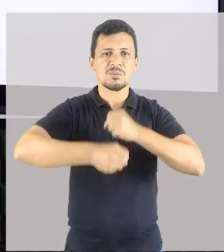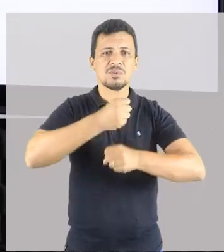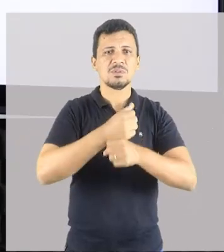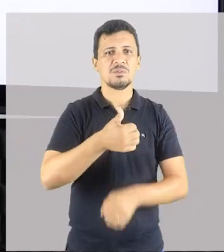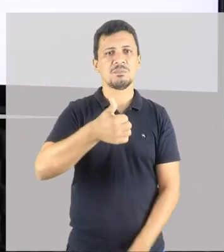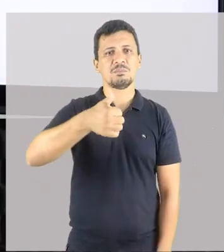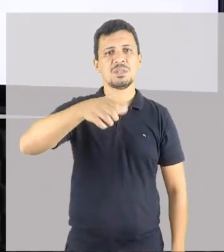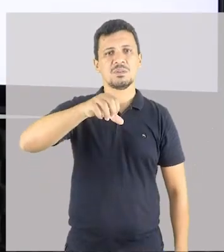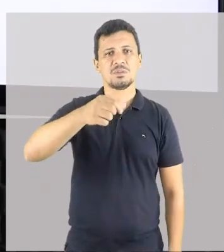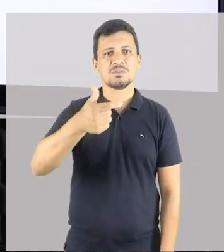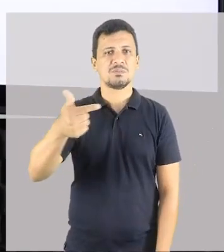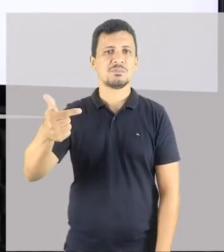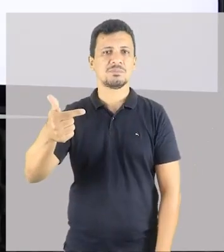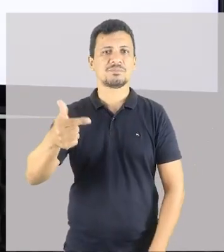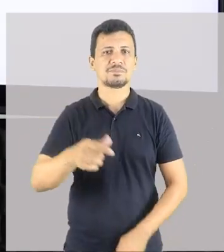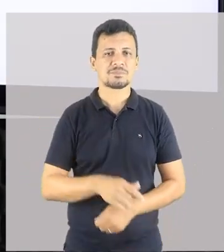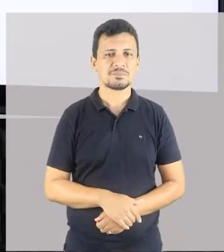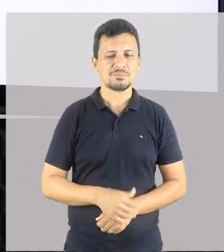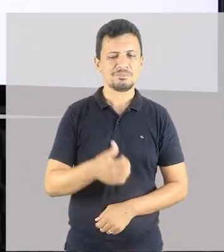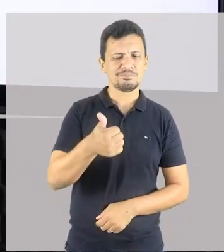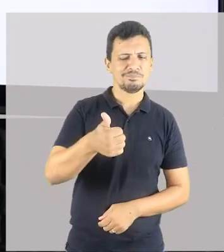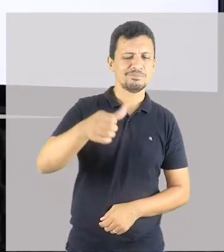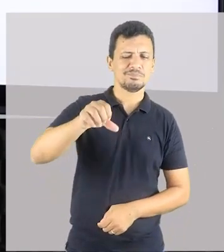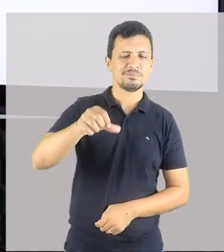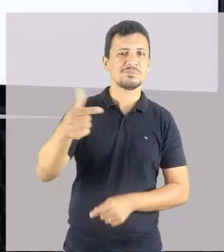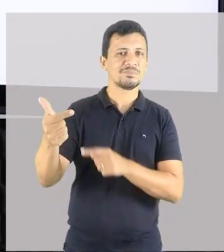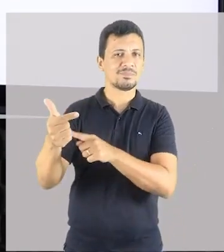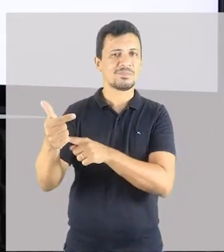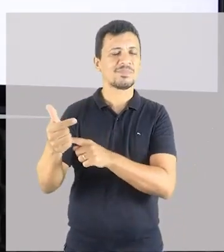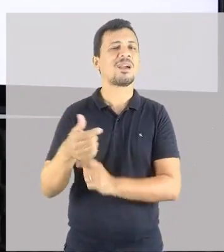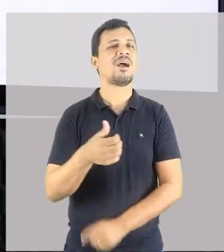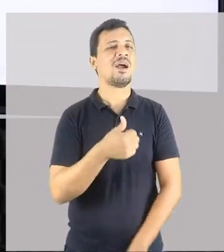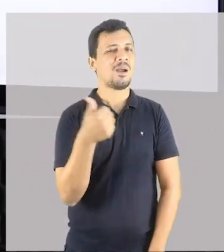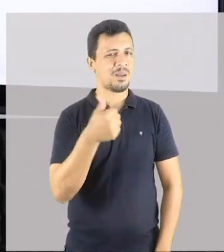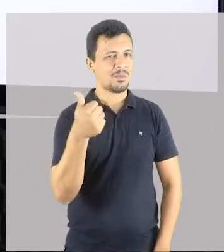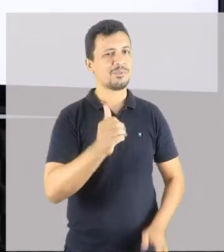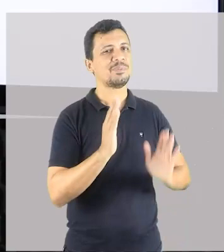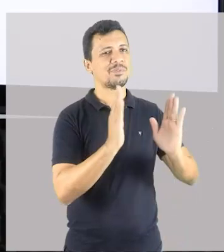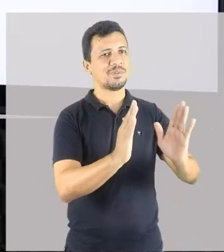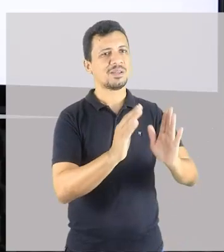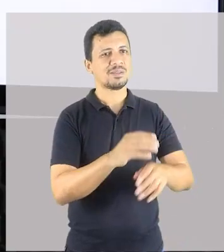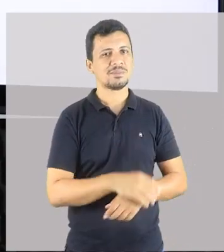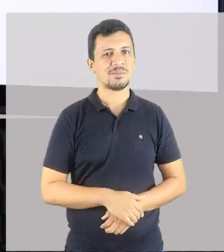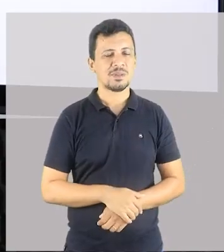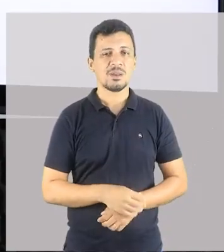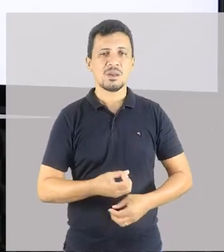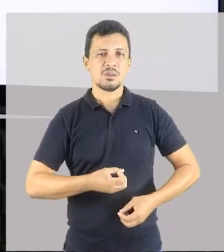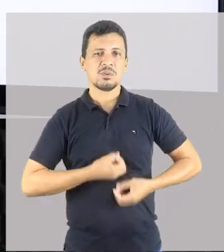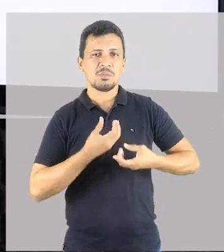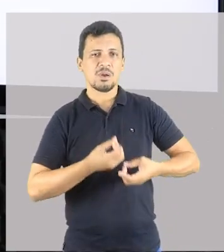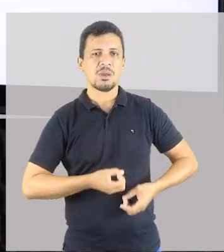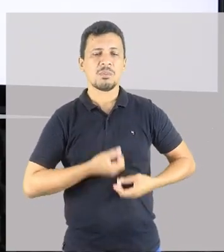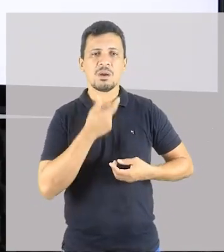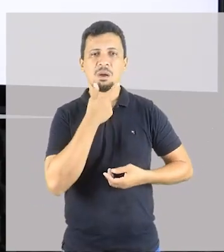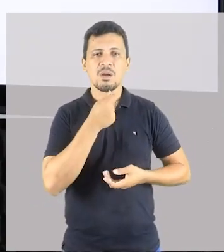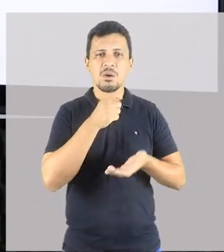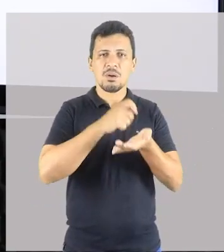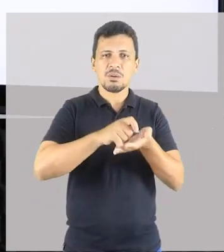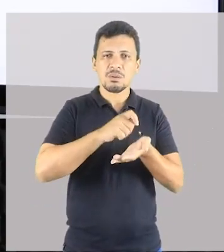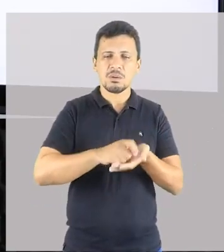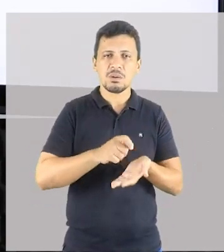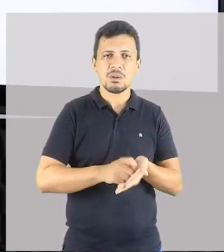1922. Na hora que ele diz isso, de 22, ele já está dizendo primeira fase, tá? No poema, o autor elabora